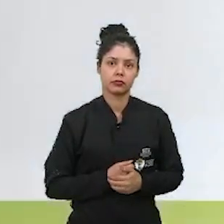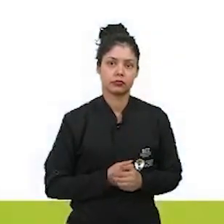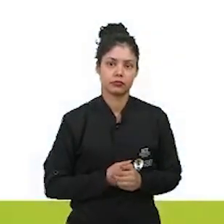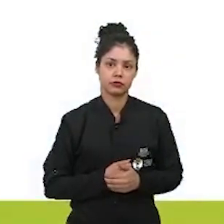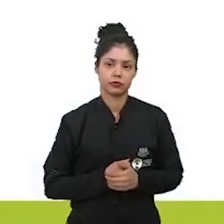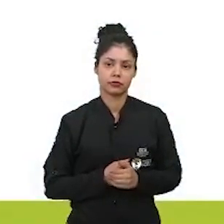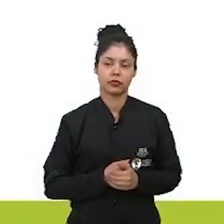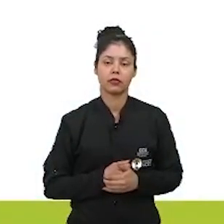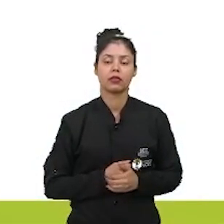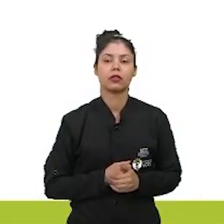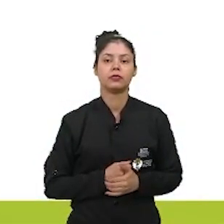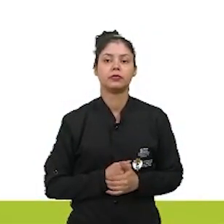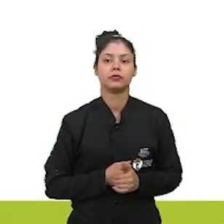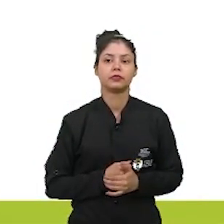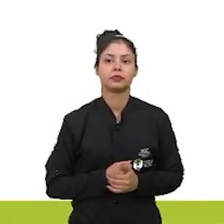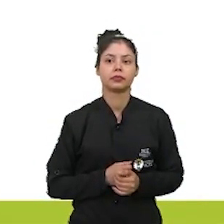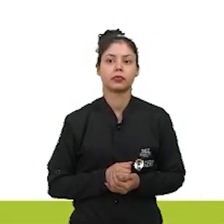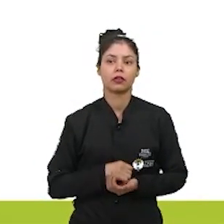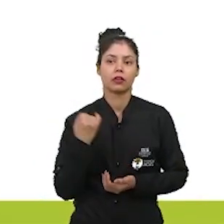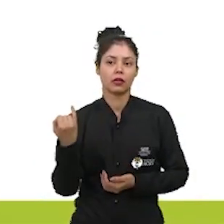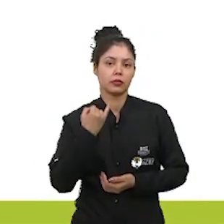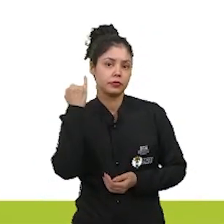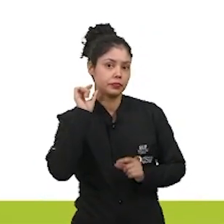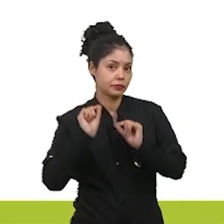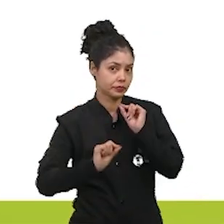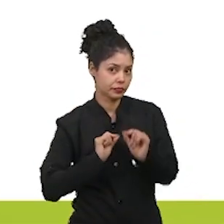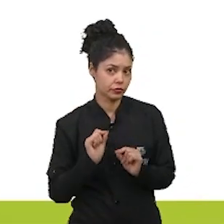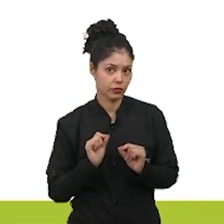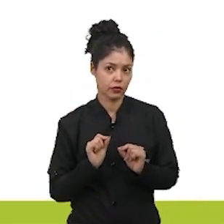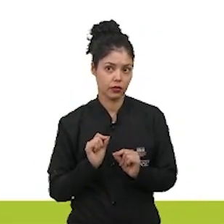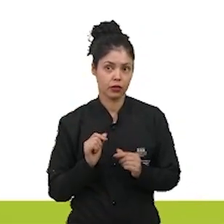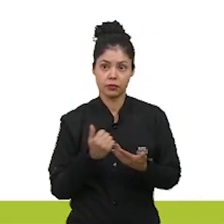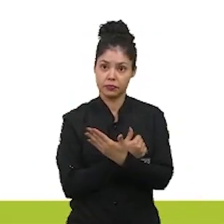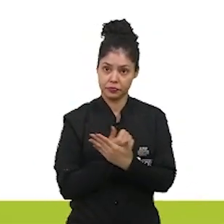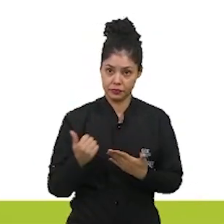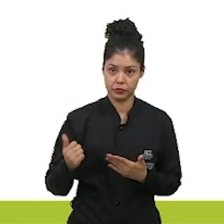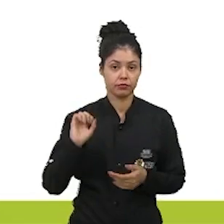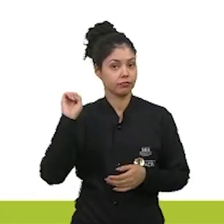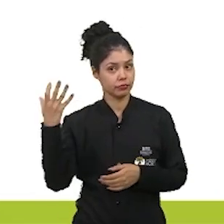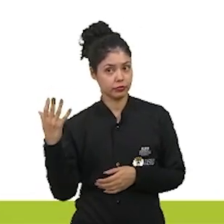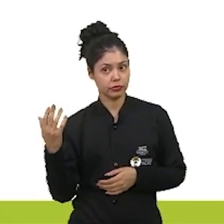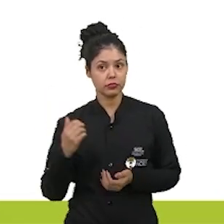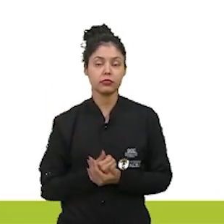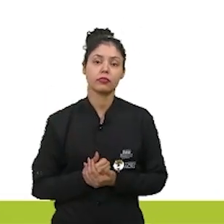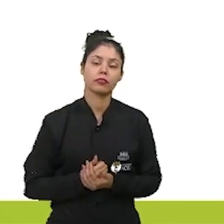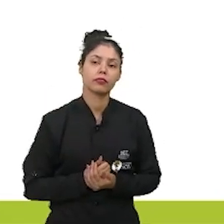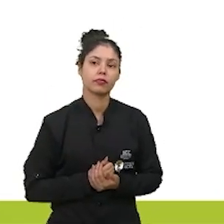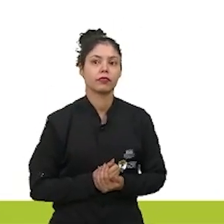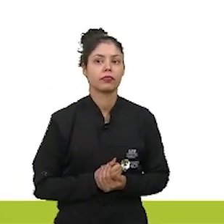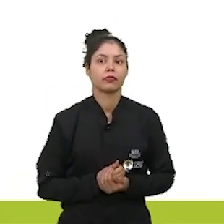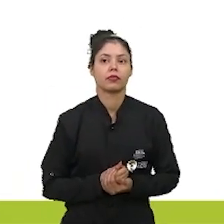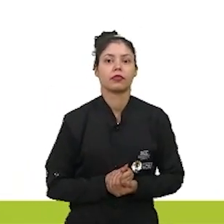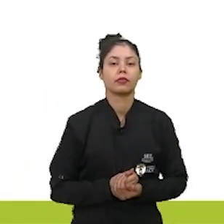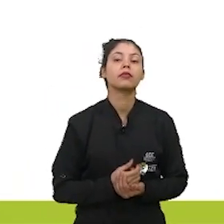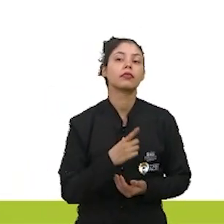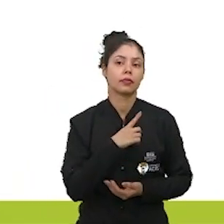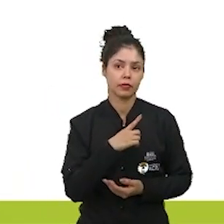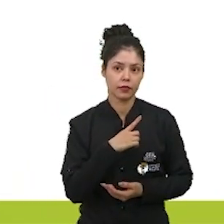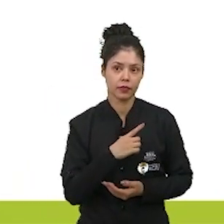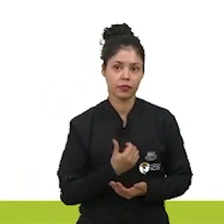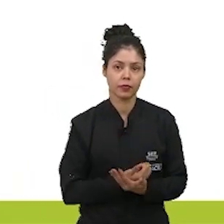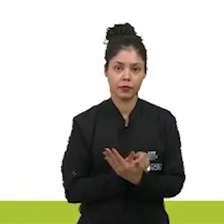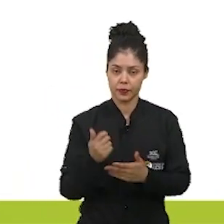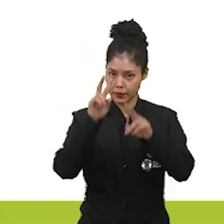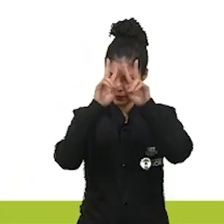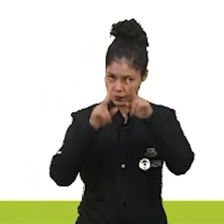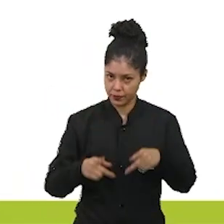aqui? É importante a ação humana, né, no caso, falar sobre a ação humana, porque a ação antrópica, a ação